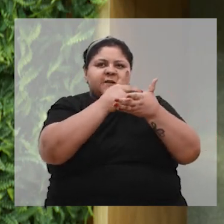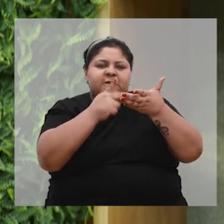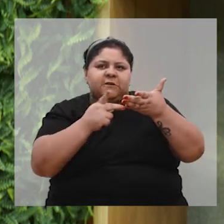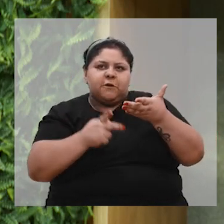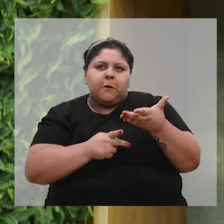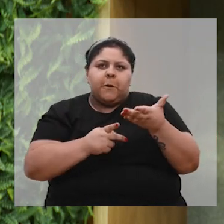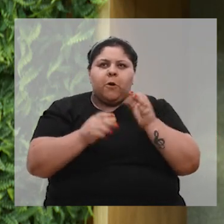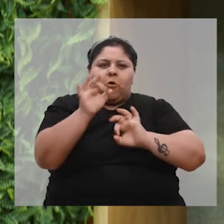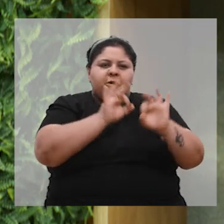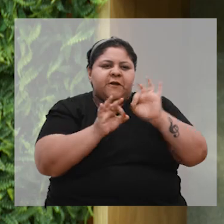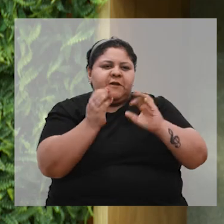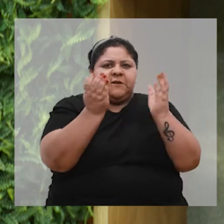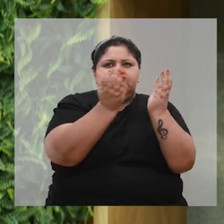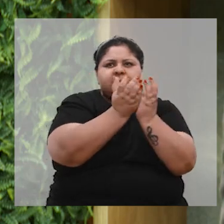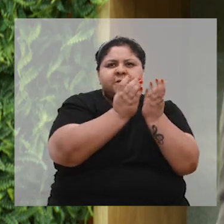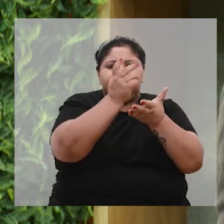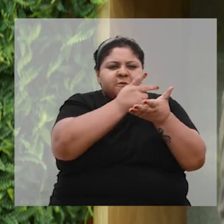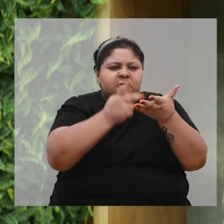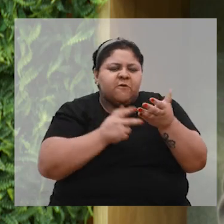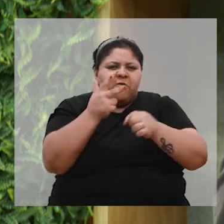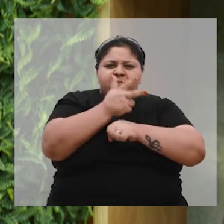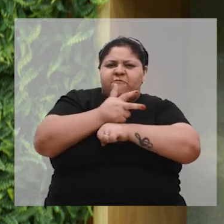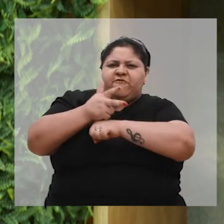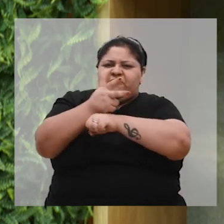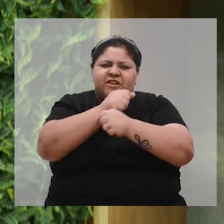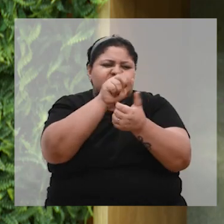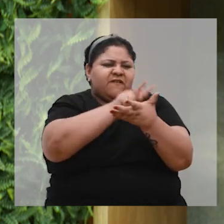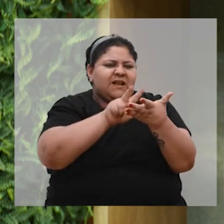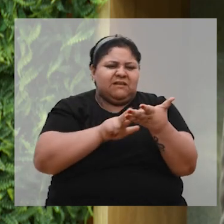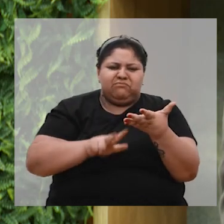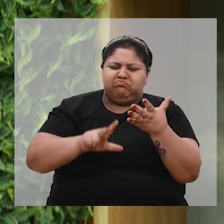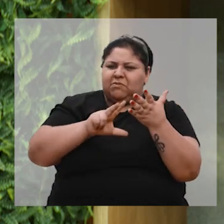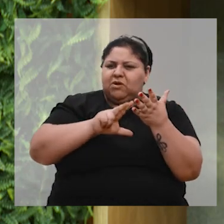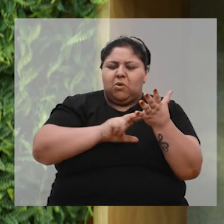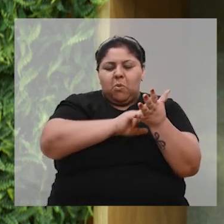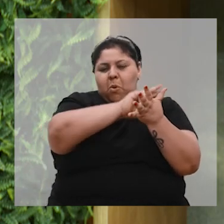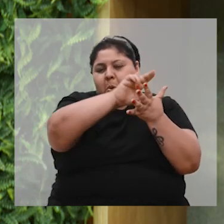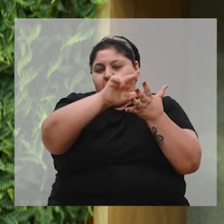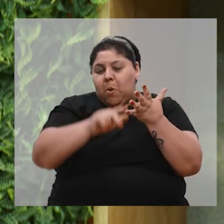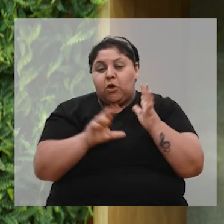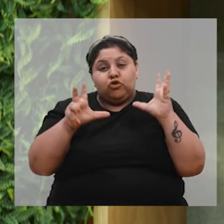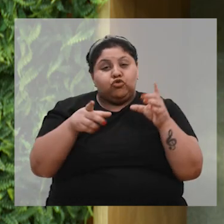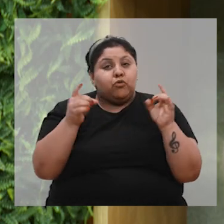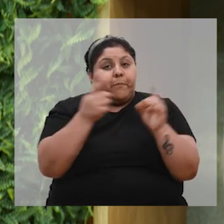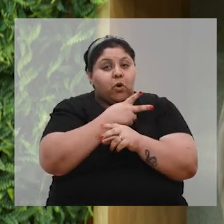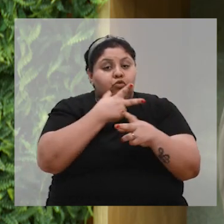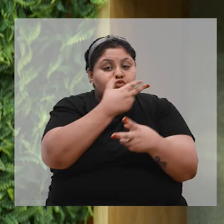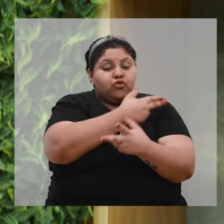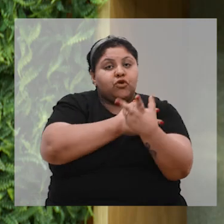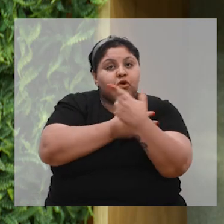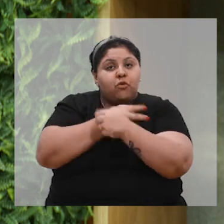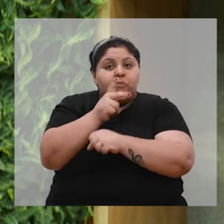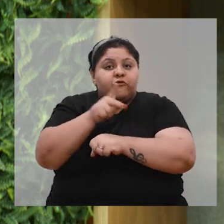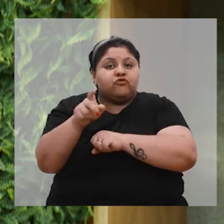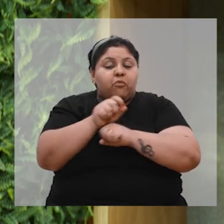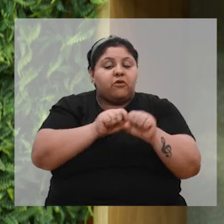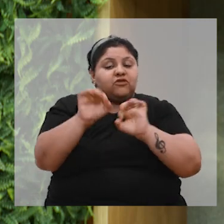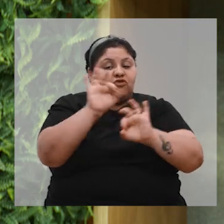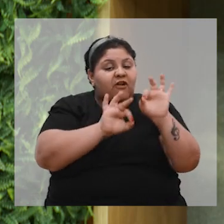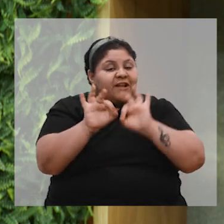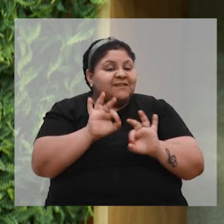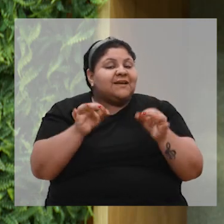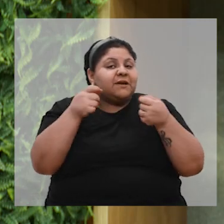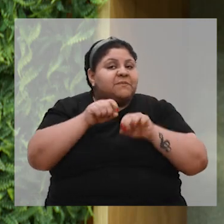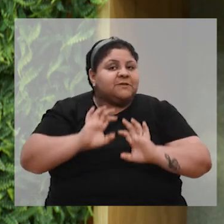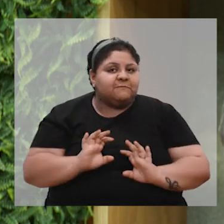PowerPoint, plano de aula, mapa mental, vídeos, avaliações. Então, tudo isso pronto e editável para que o professor possa fazer as adaptações